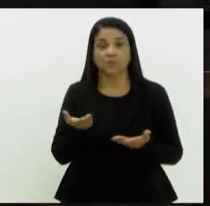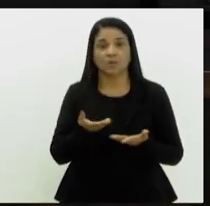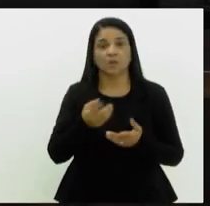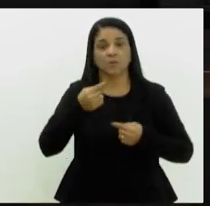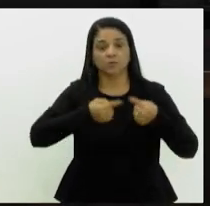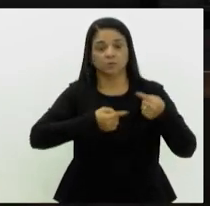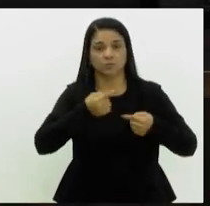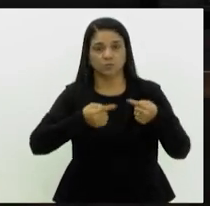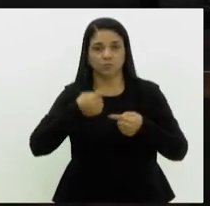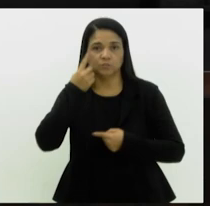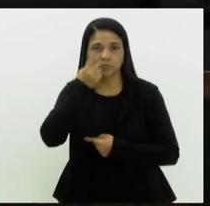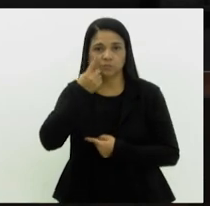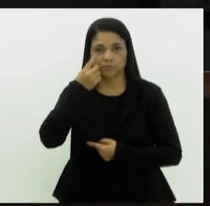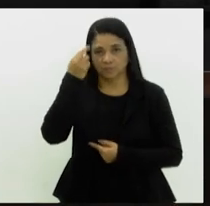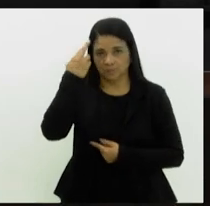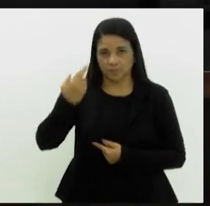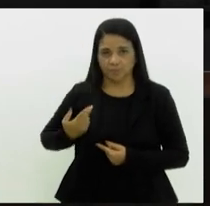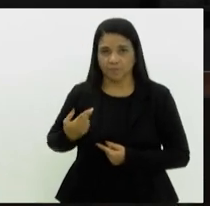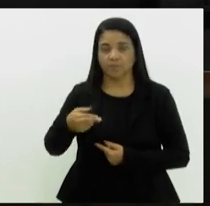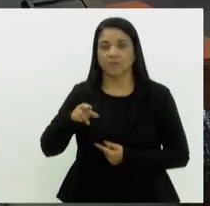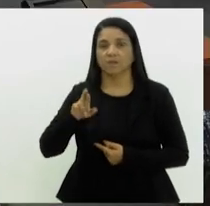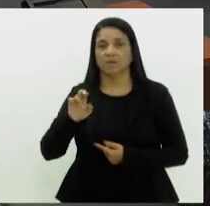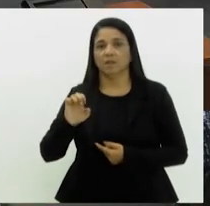Renata Souza.